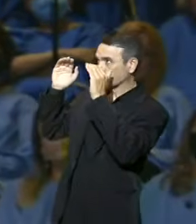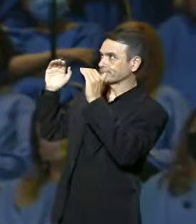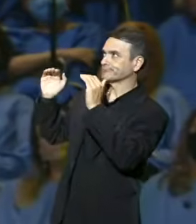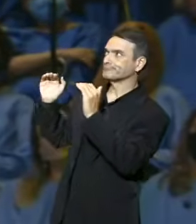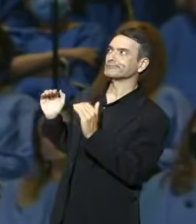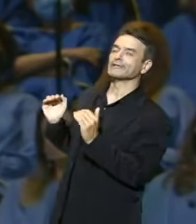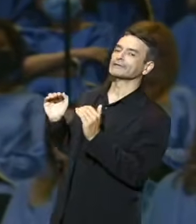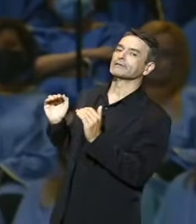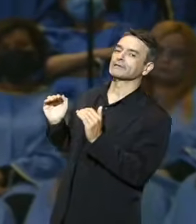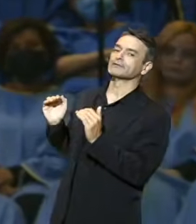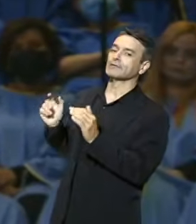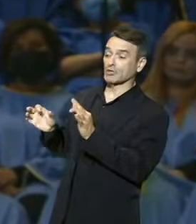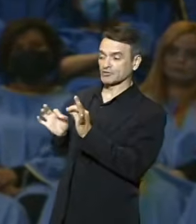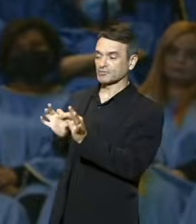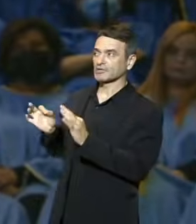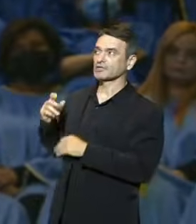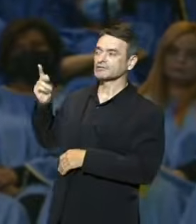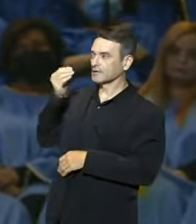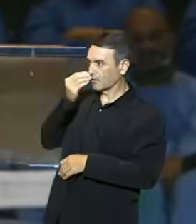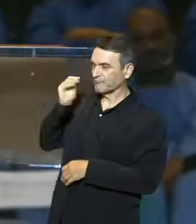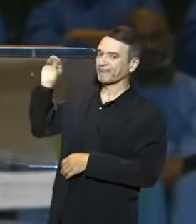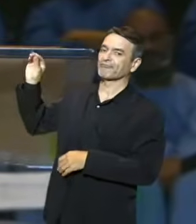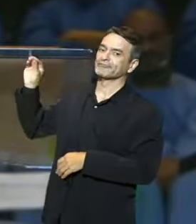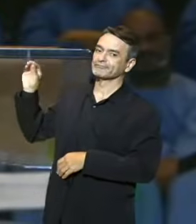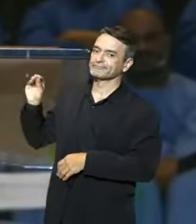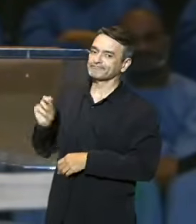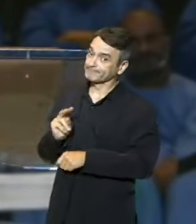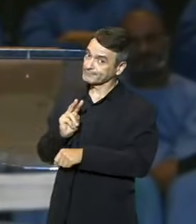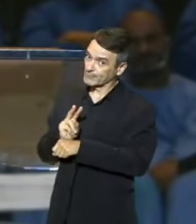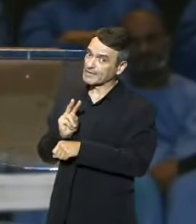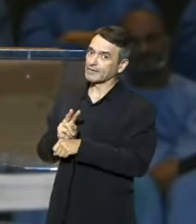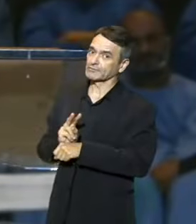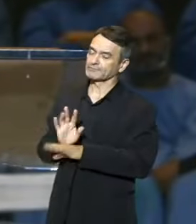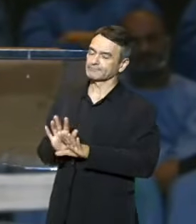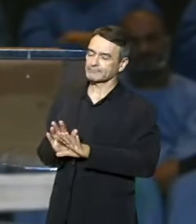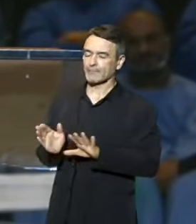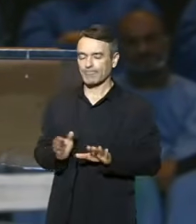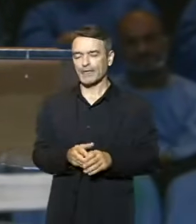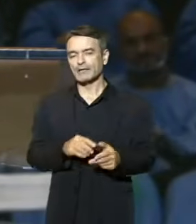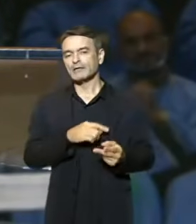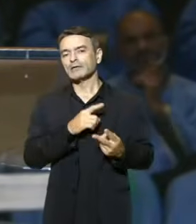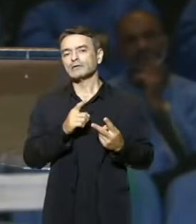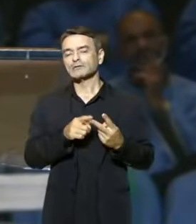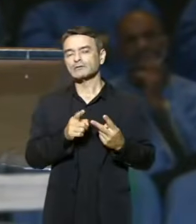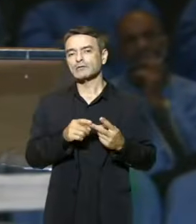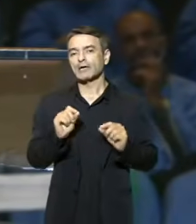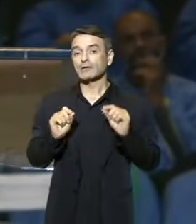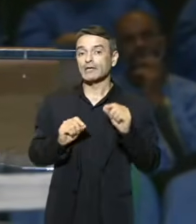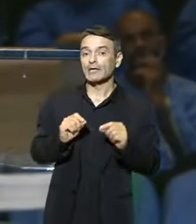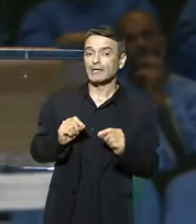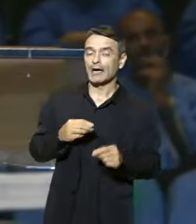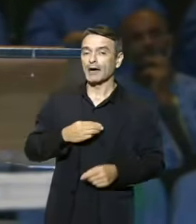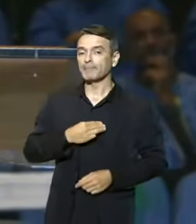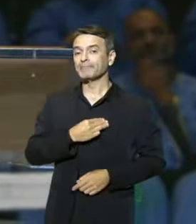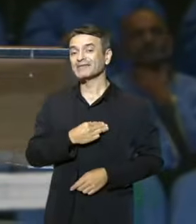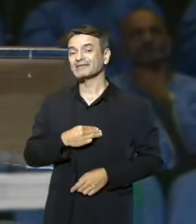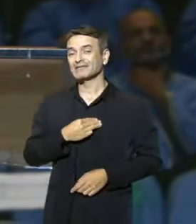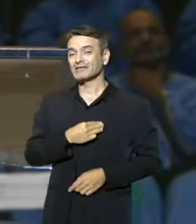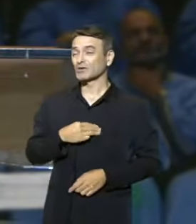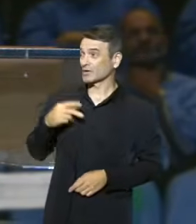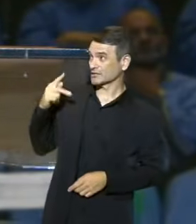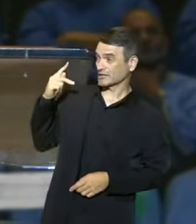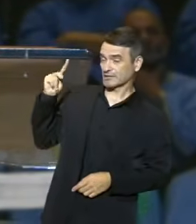lugar, as sepulturas do desejo é o lugar da misericórdia de Deus. Porque mesmo no meio